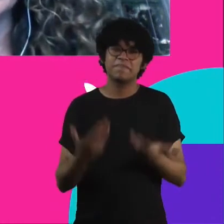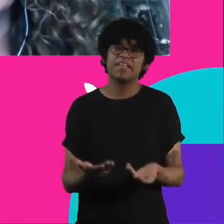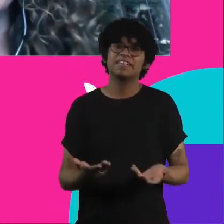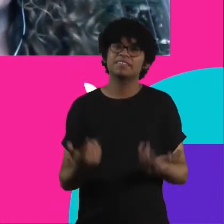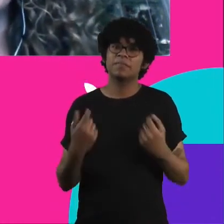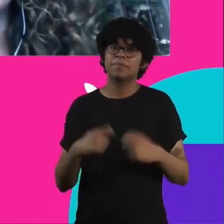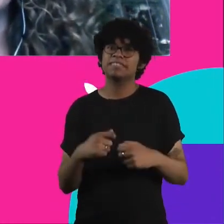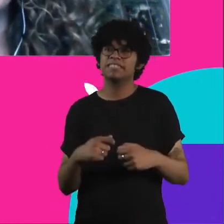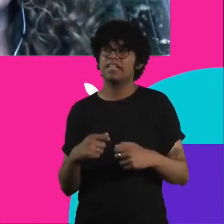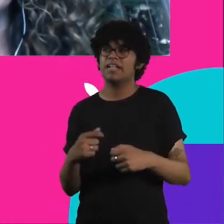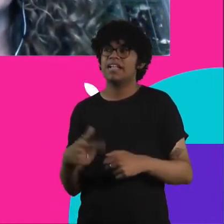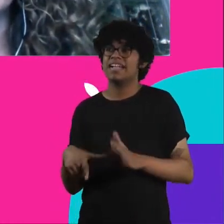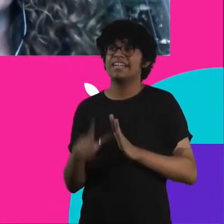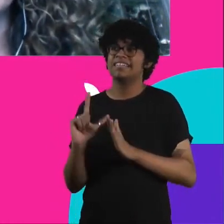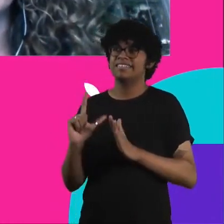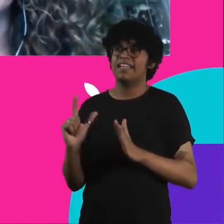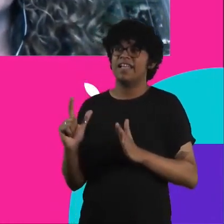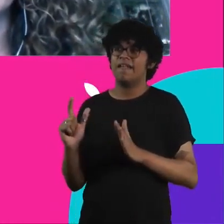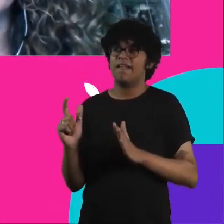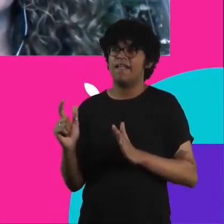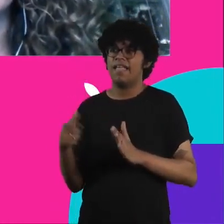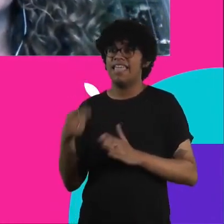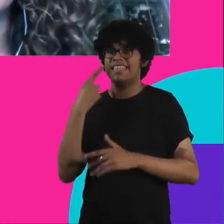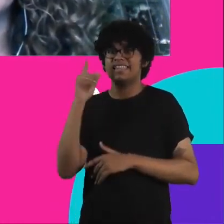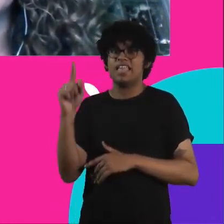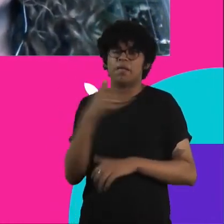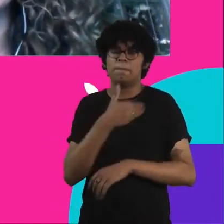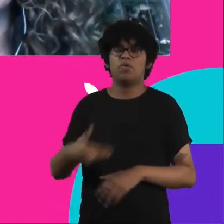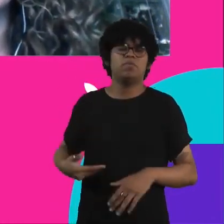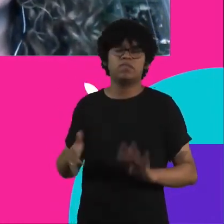iniciativa uma ação da iniciativa pública, deveria ser uma ação